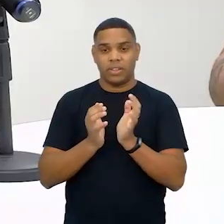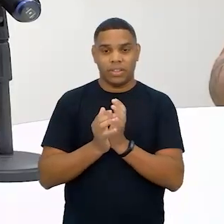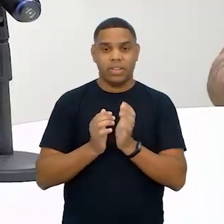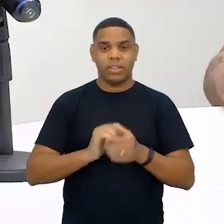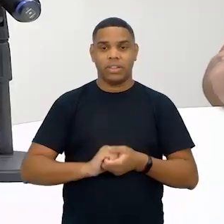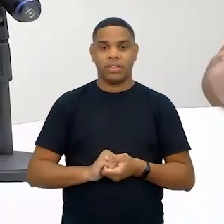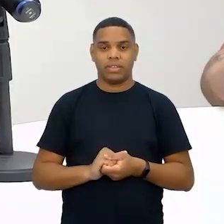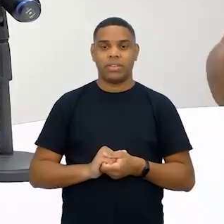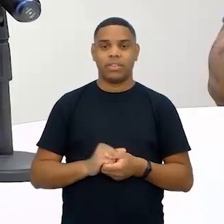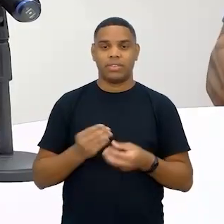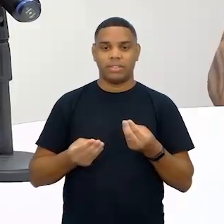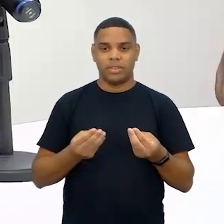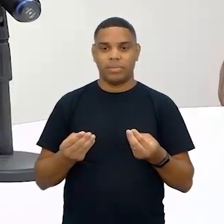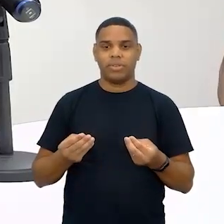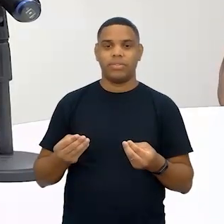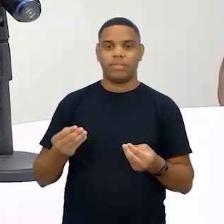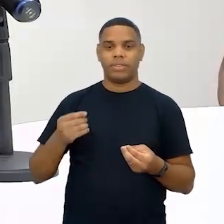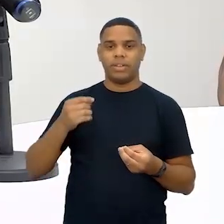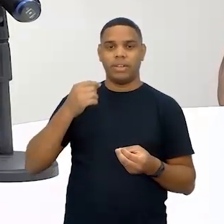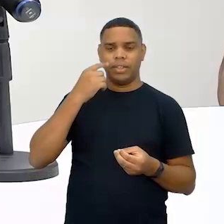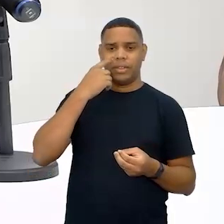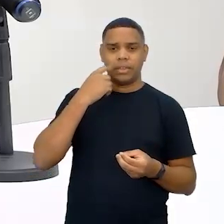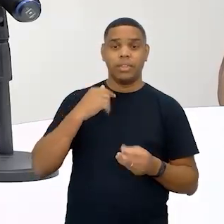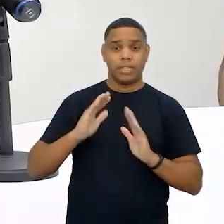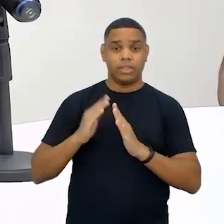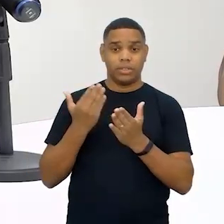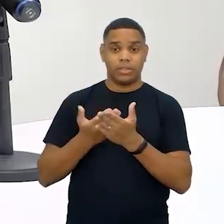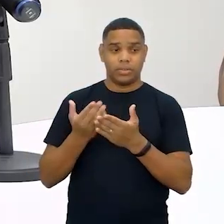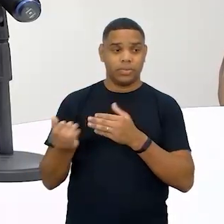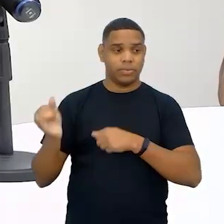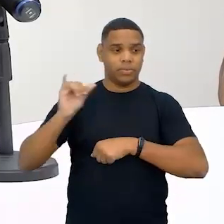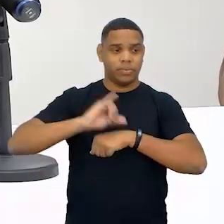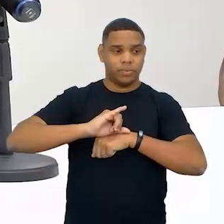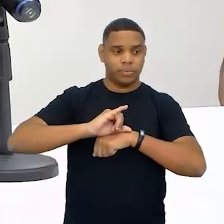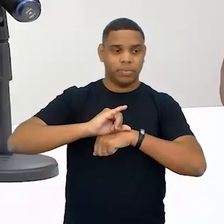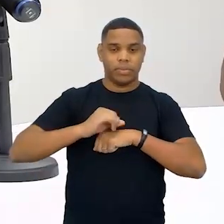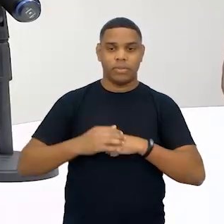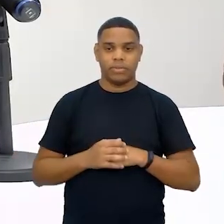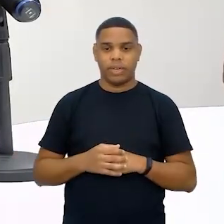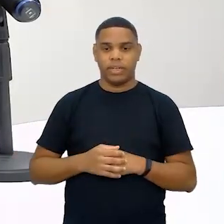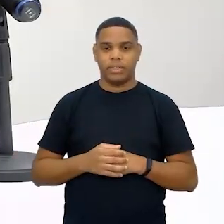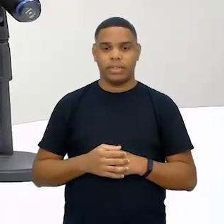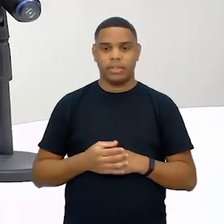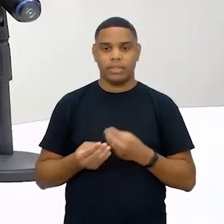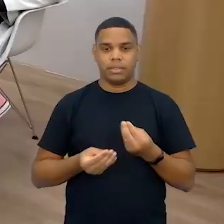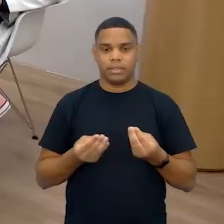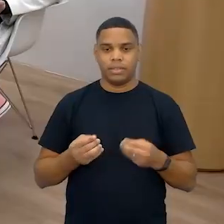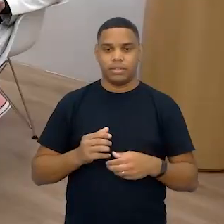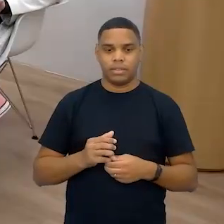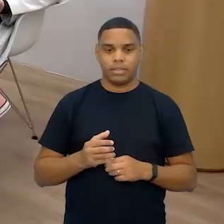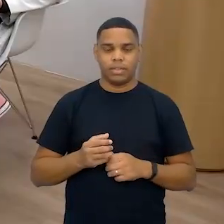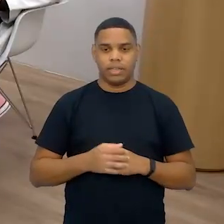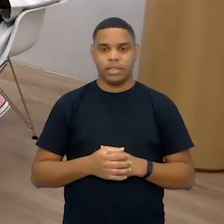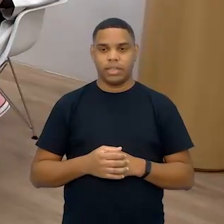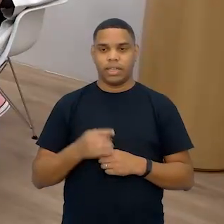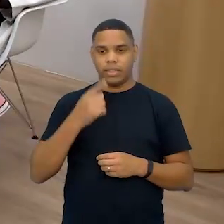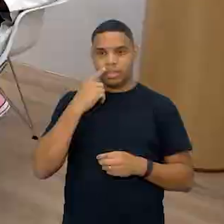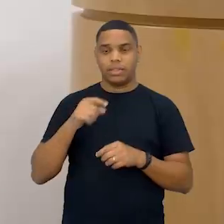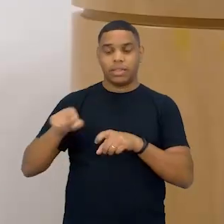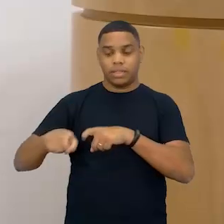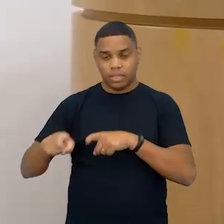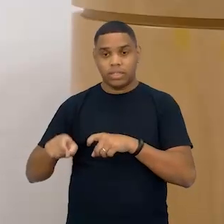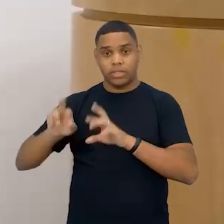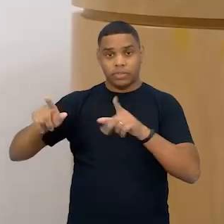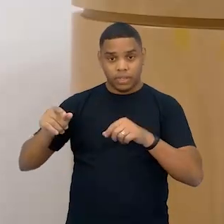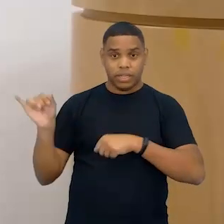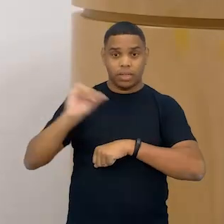casa. Então, também tem isso, essas escolas centrais, que são escolas de passagem também, né? E a gente tem contextos interior, diferente da